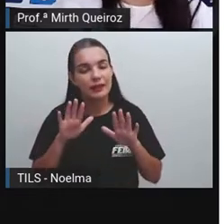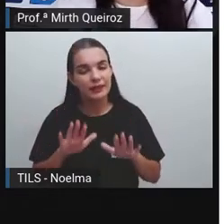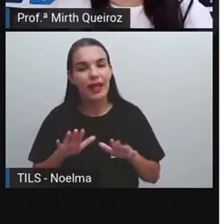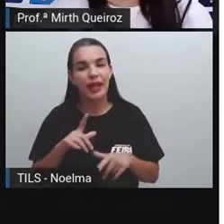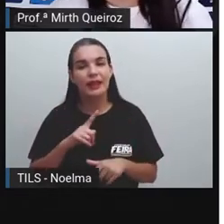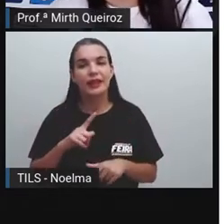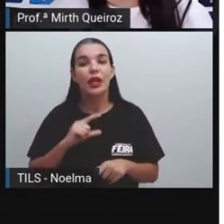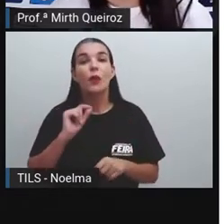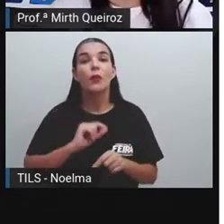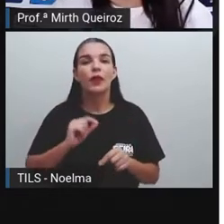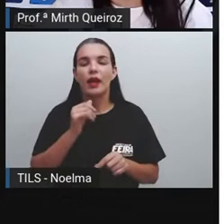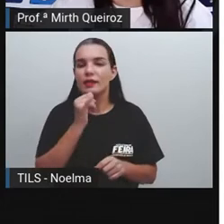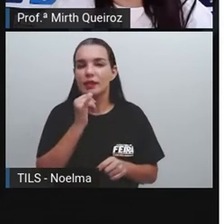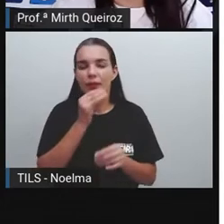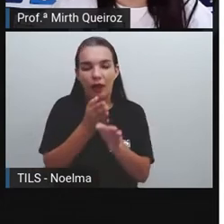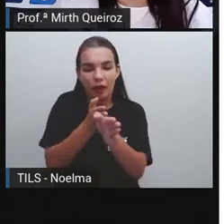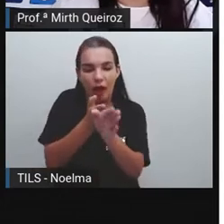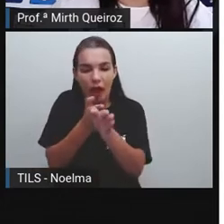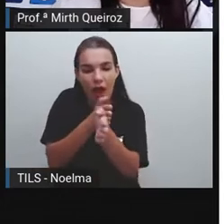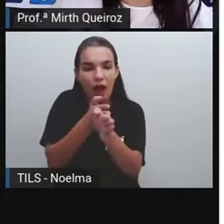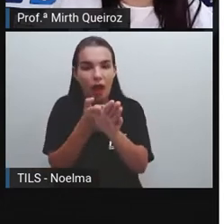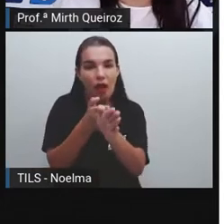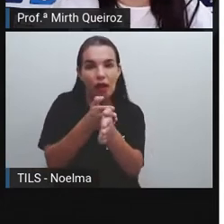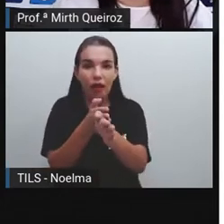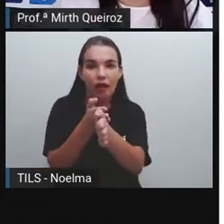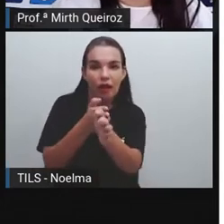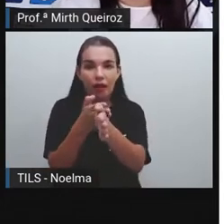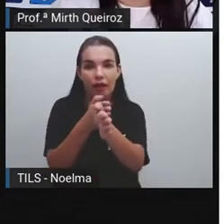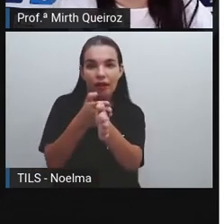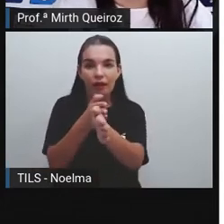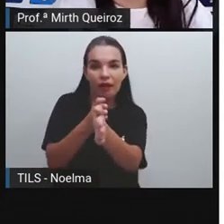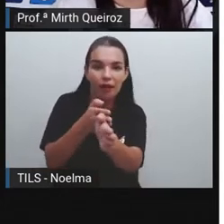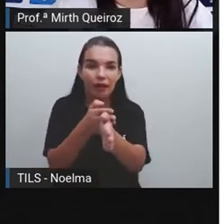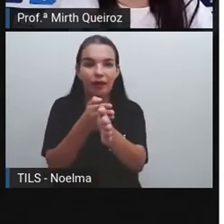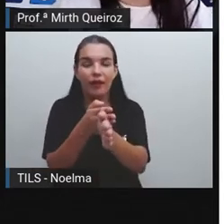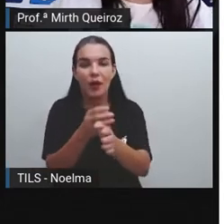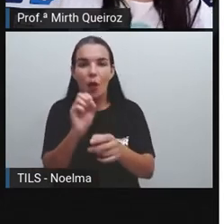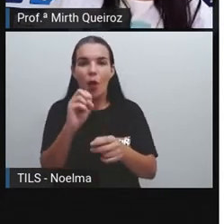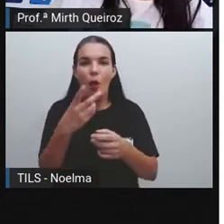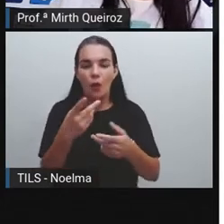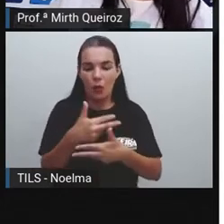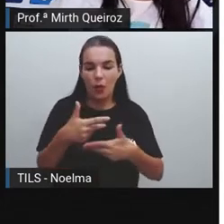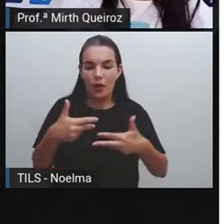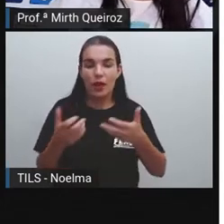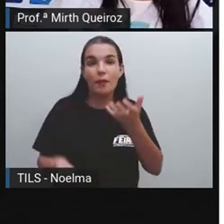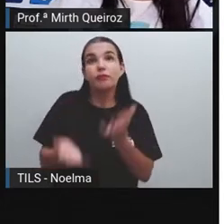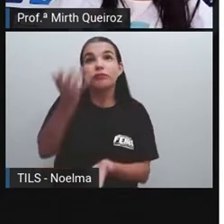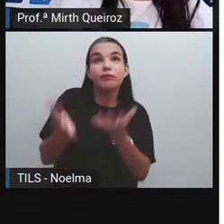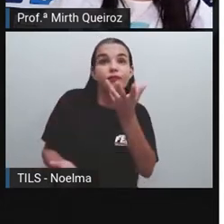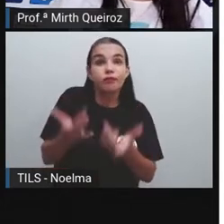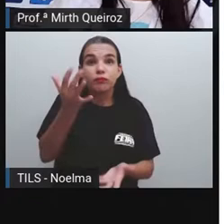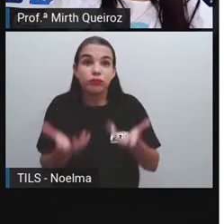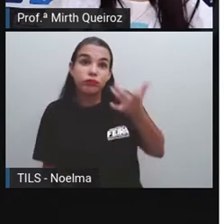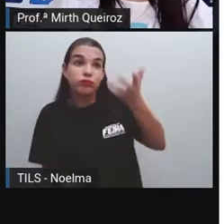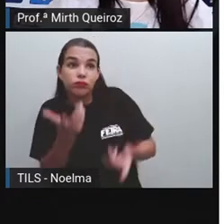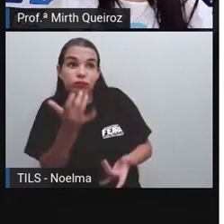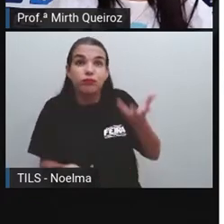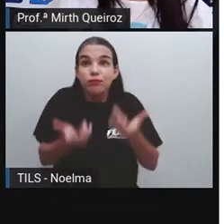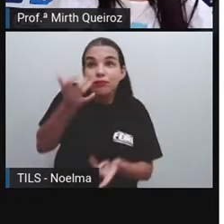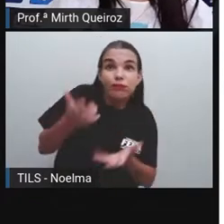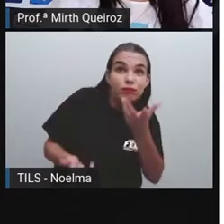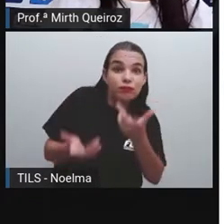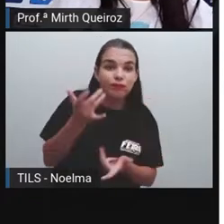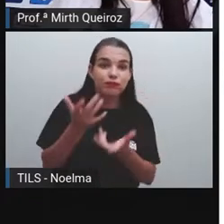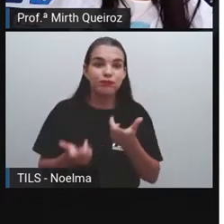de equilíbrio que acontece no circo, né? Eles tentam equilibrar objetos, né? Ou até mesmo tentam se equilibrar, por